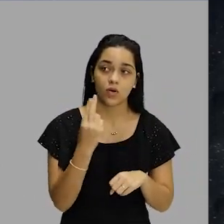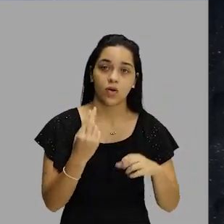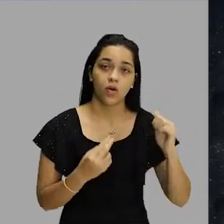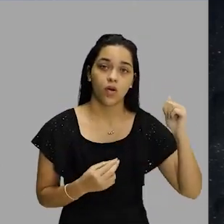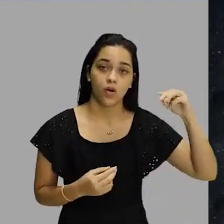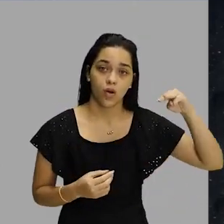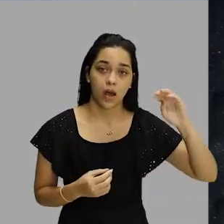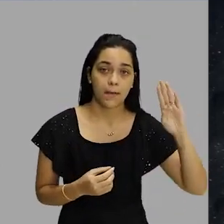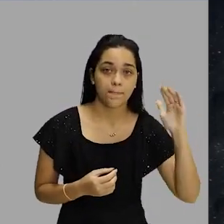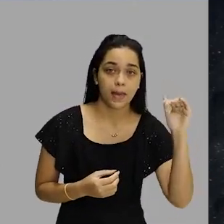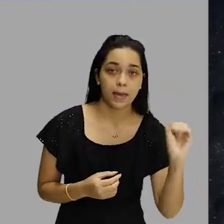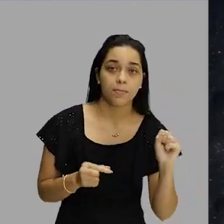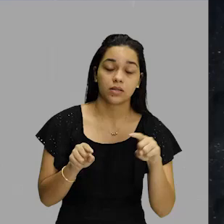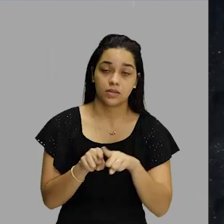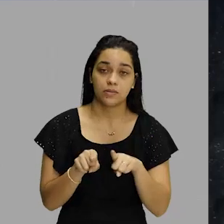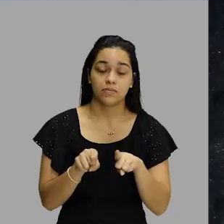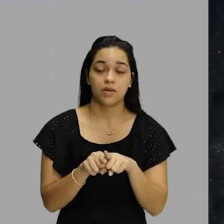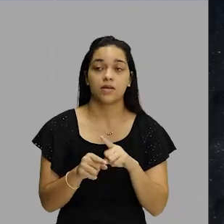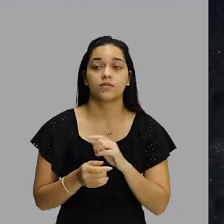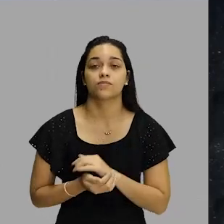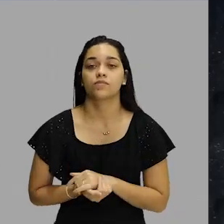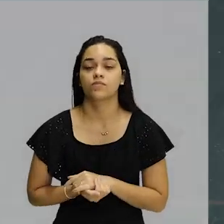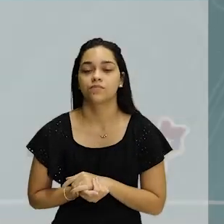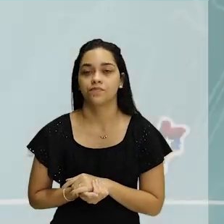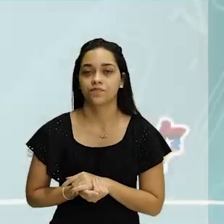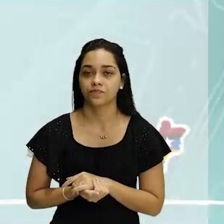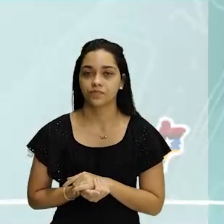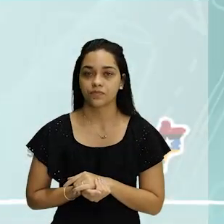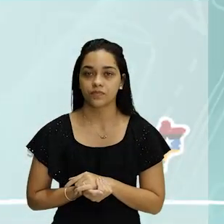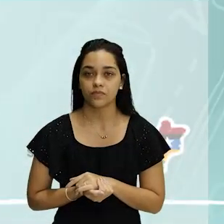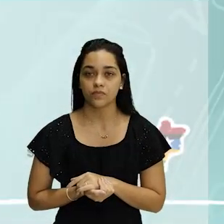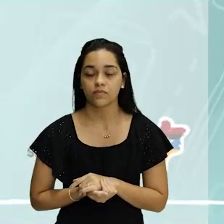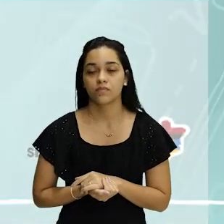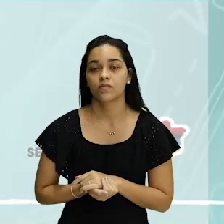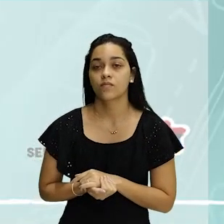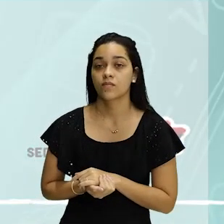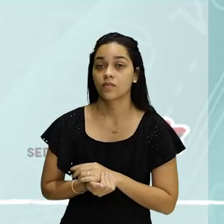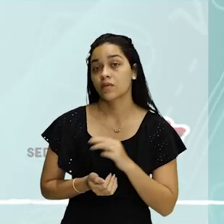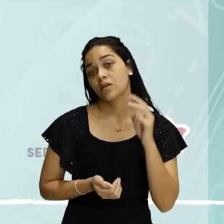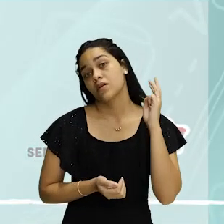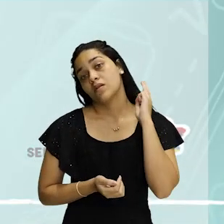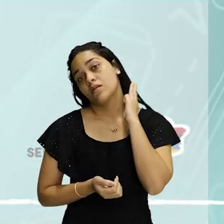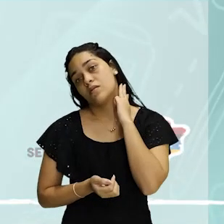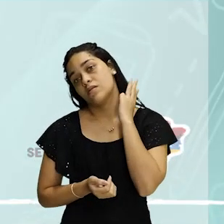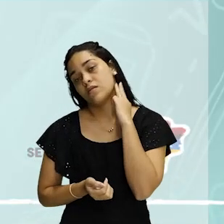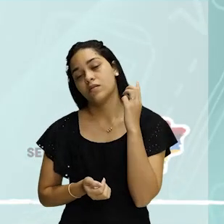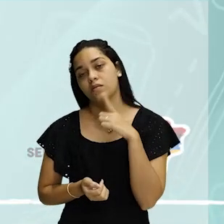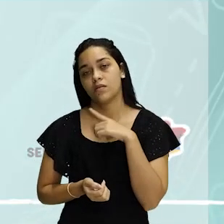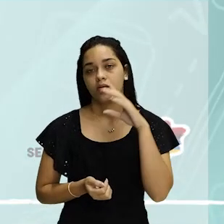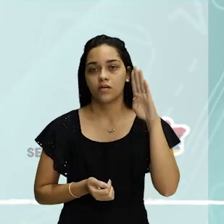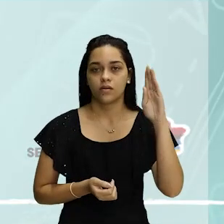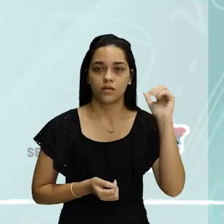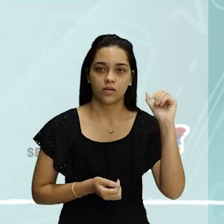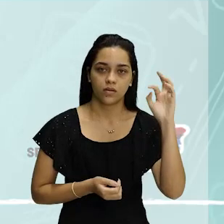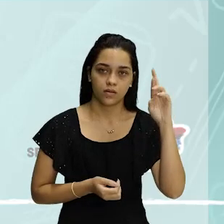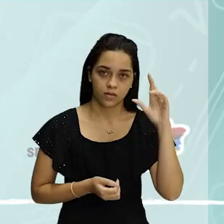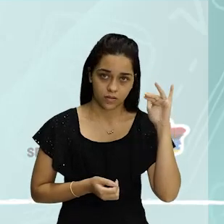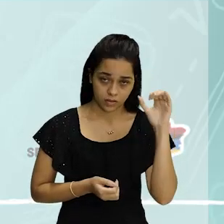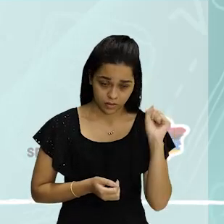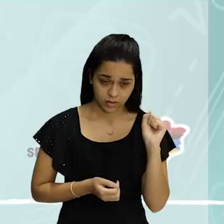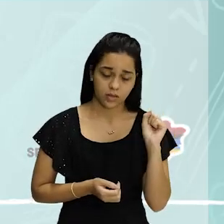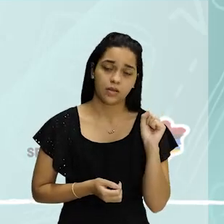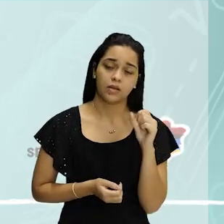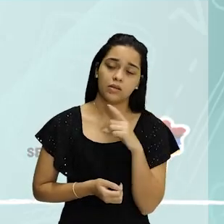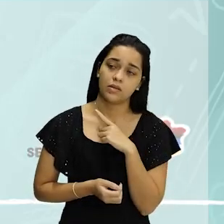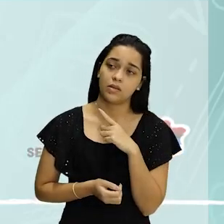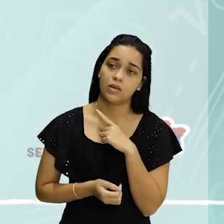ameba também. Ok, pessoal? Por ameba também. Então, a meningite ela é causada por bactéria, no caso,